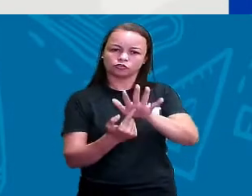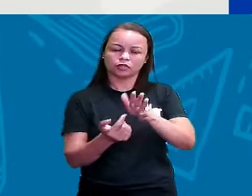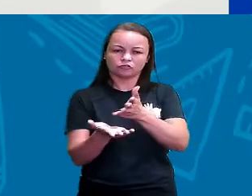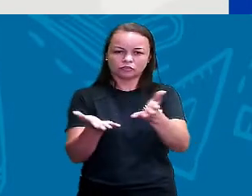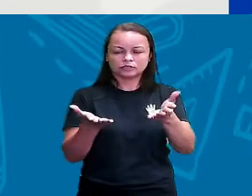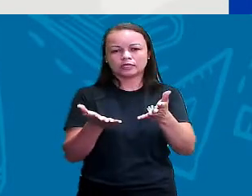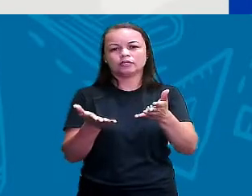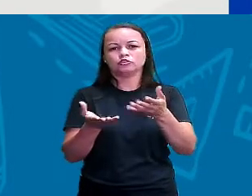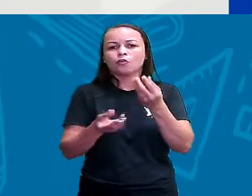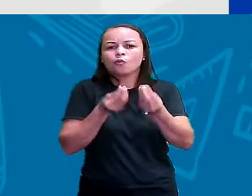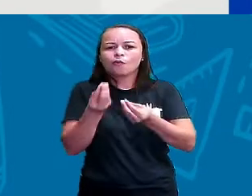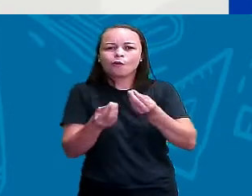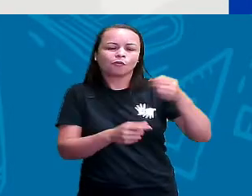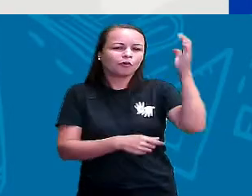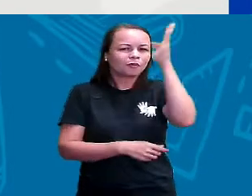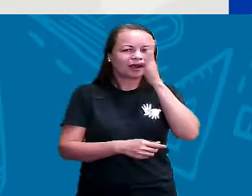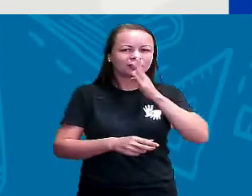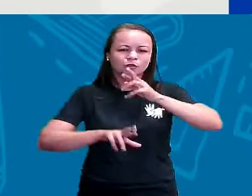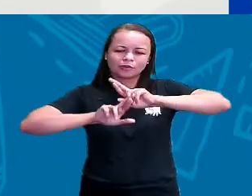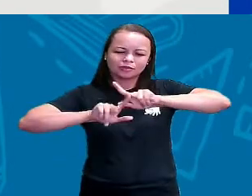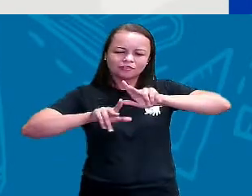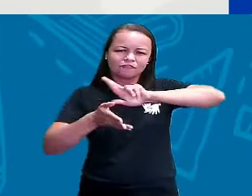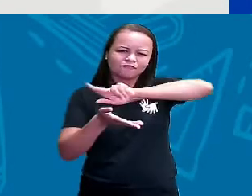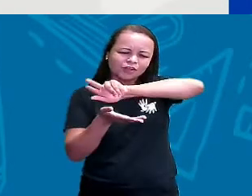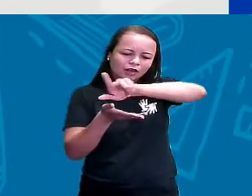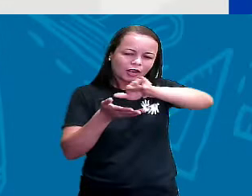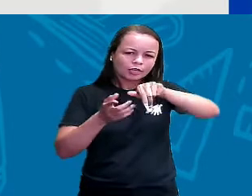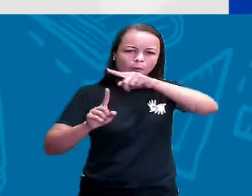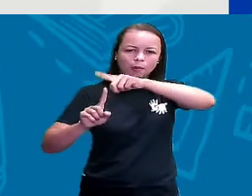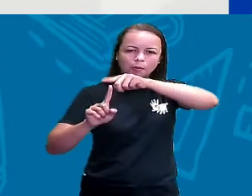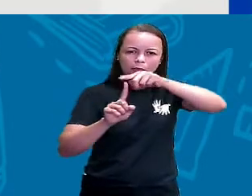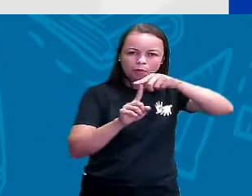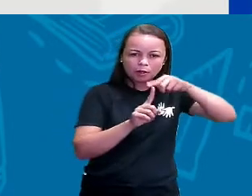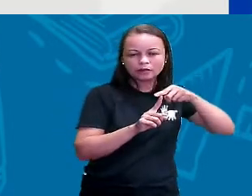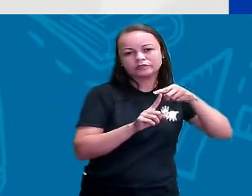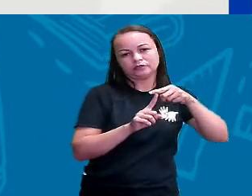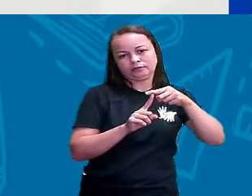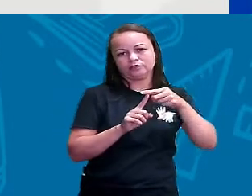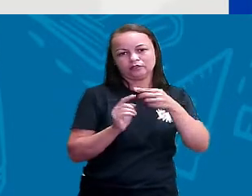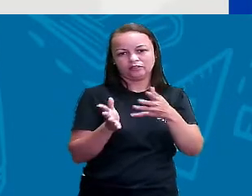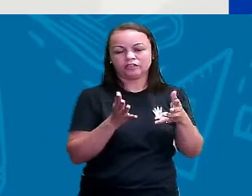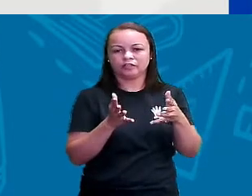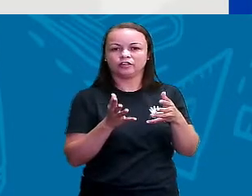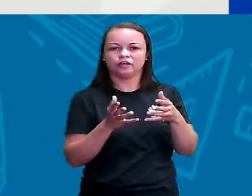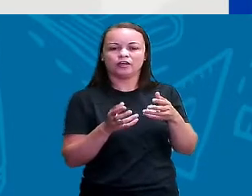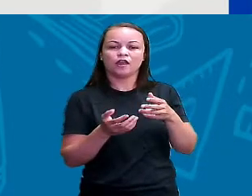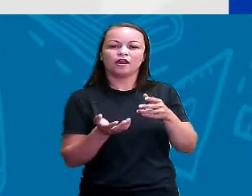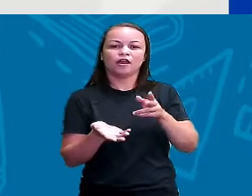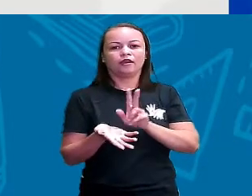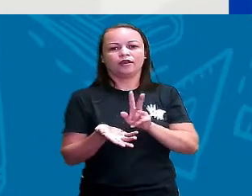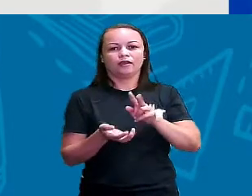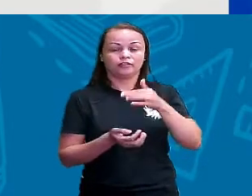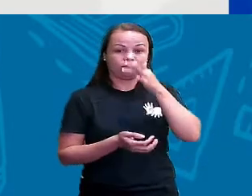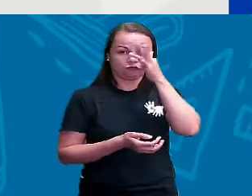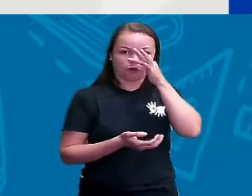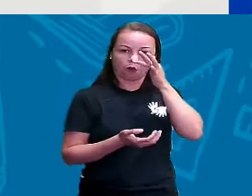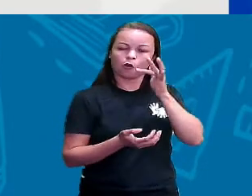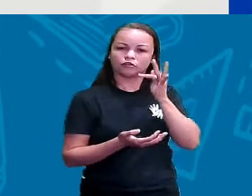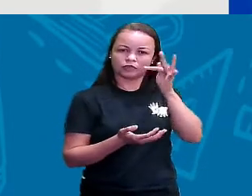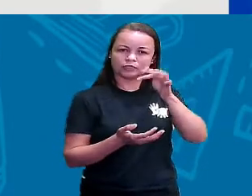ele é diversificado de diferentes tipos de vegetais e de animais, tá certo?